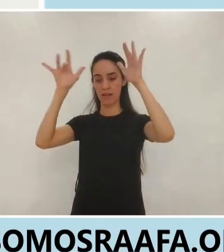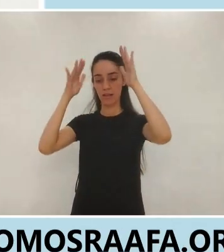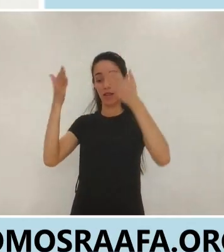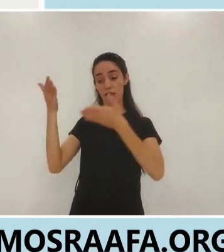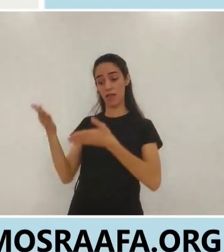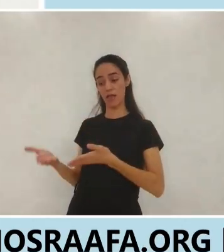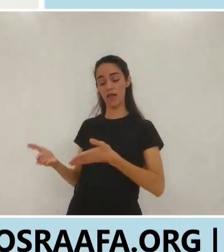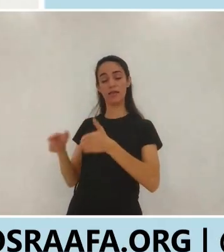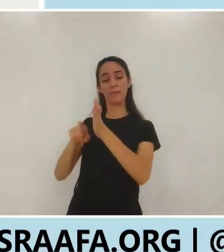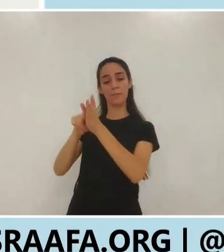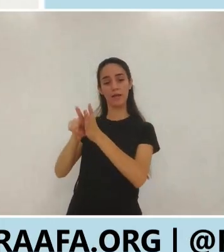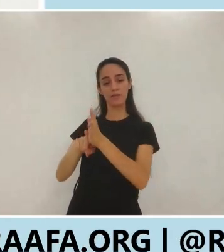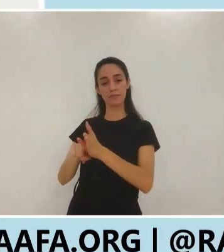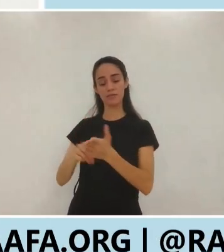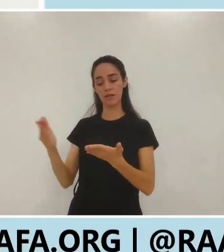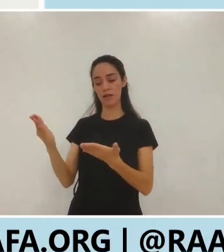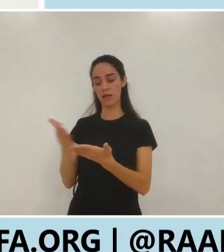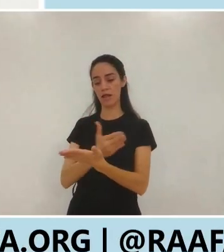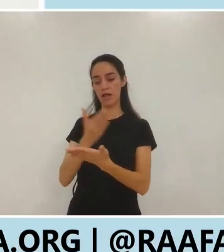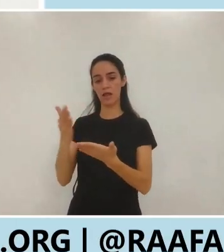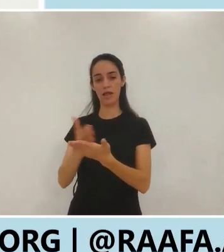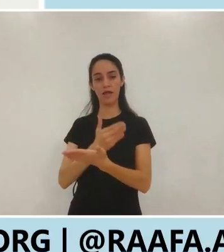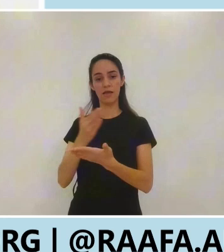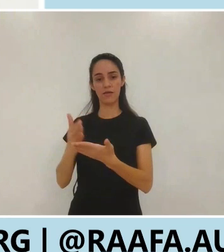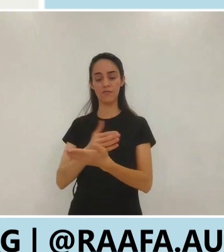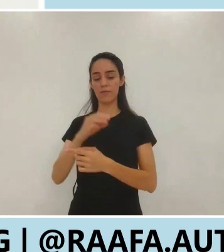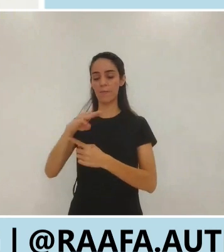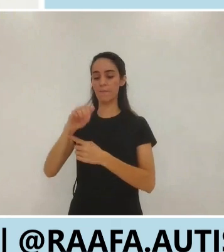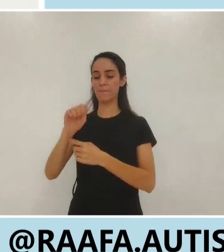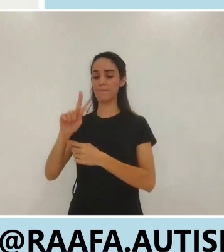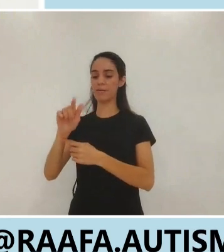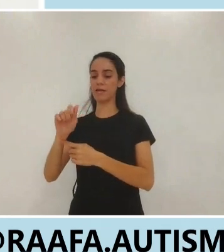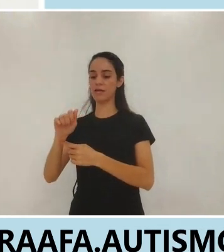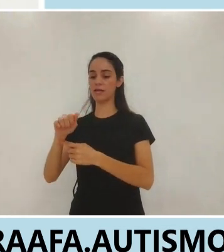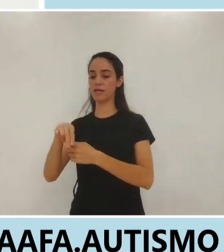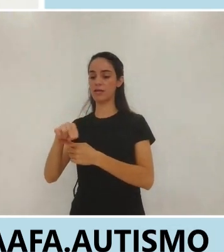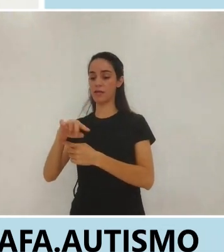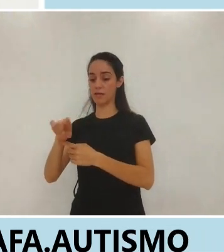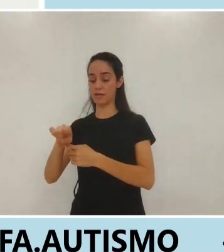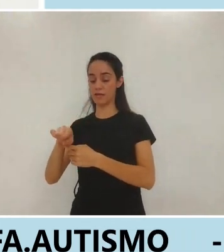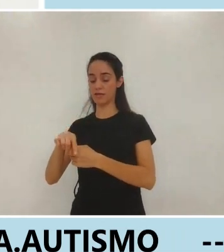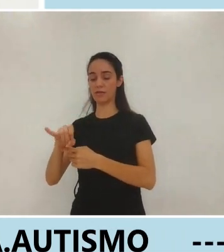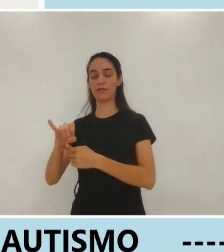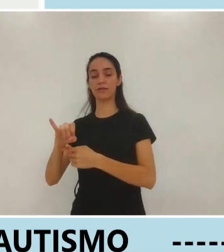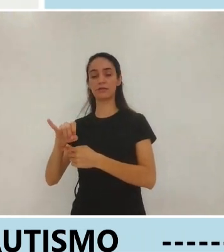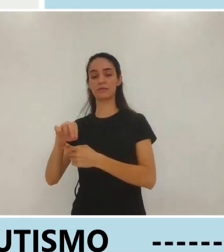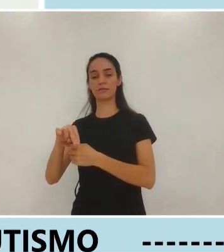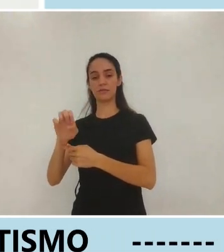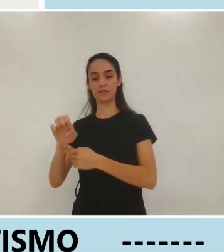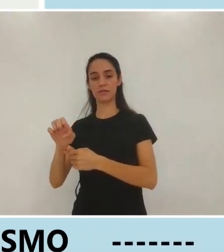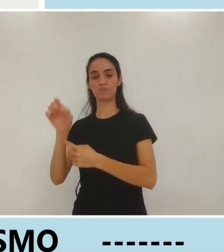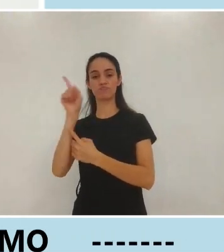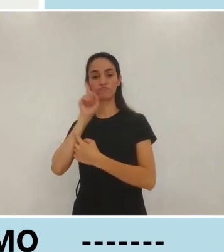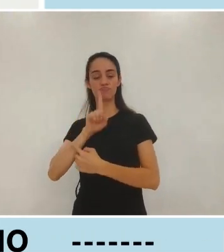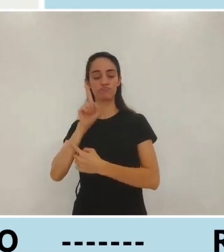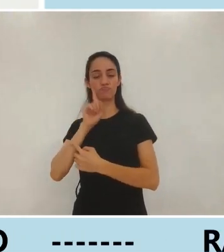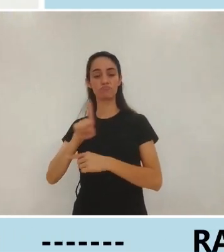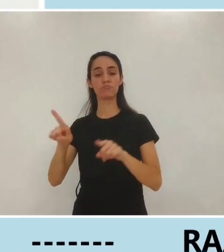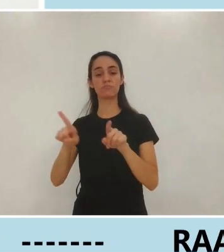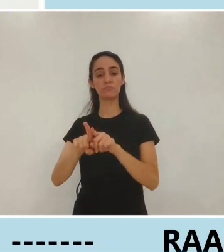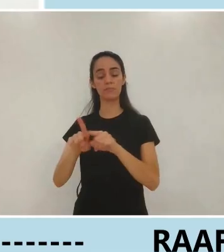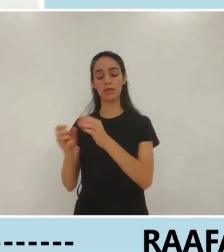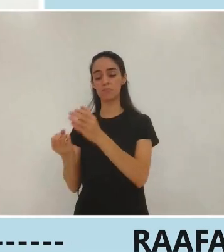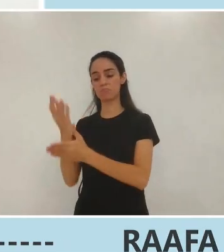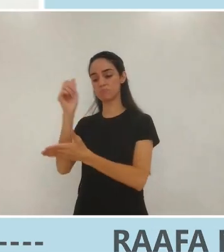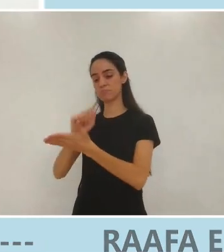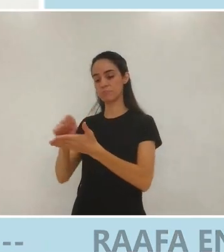revista internacional Your Magazine New York e escritora também, atua como palestrante percorrendo o Brasil